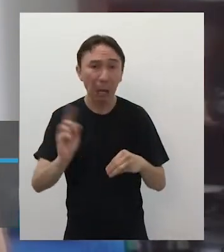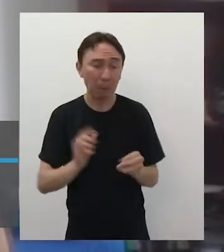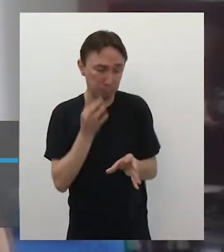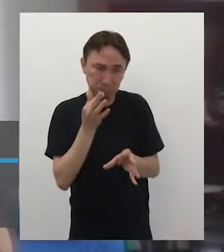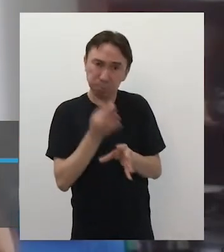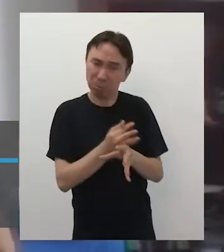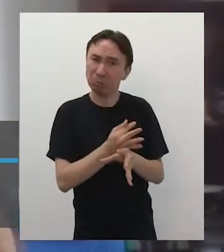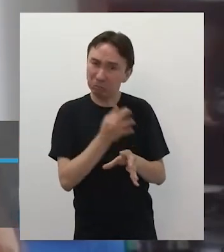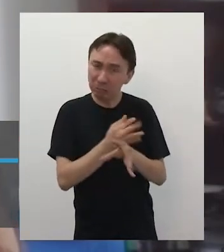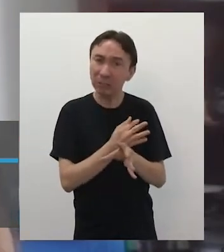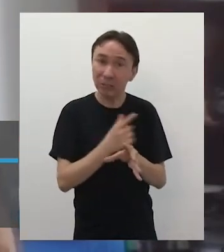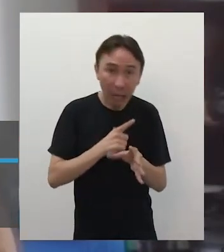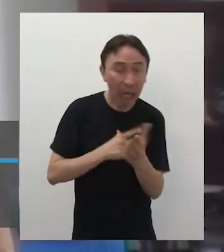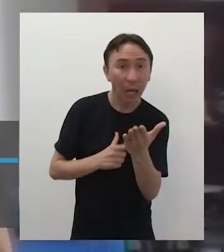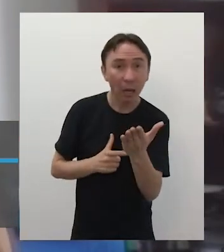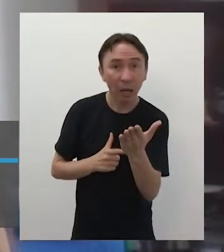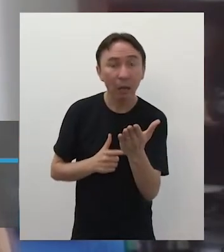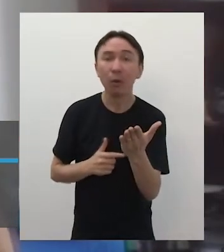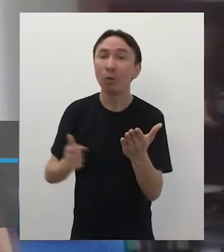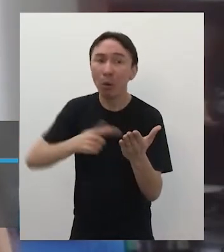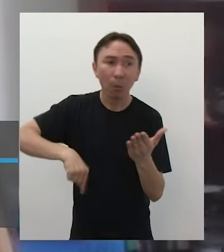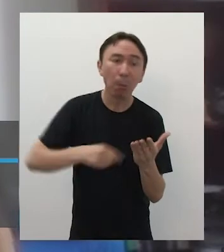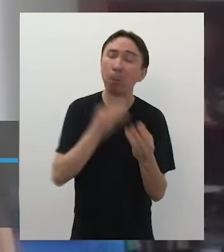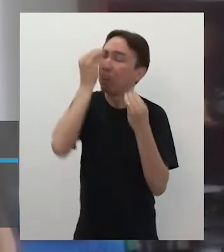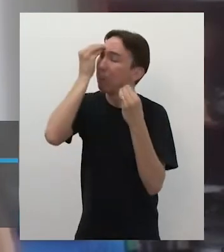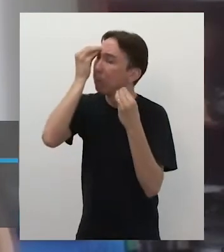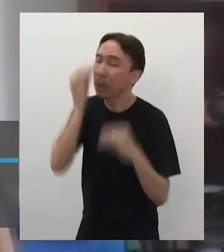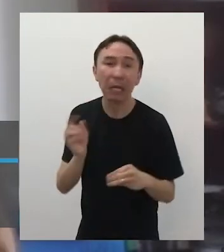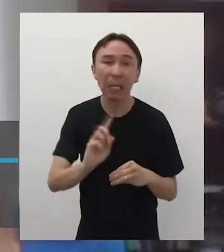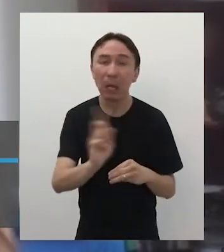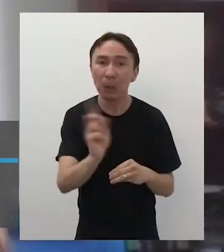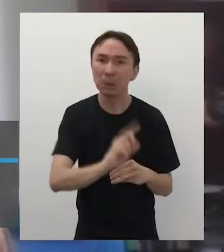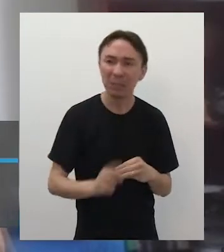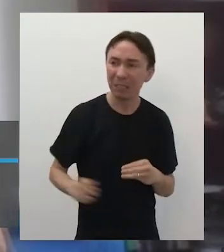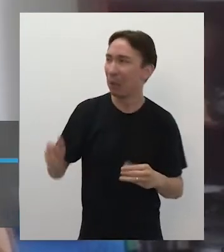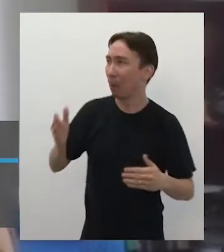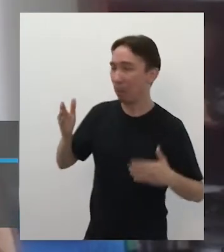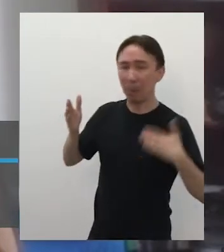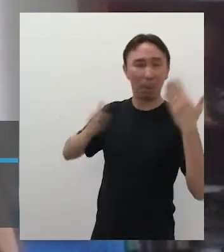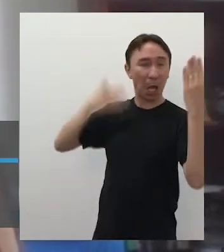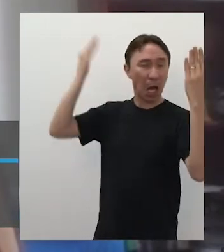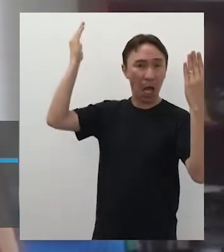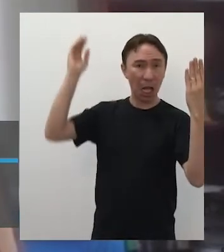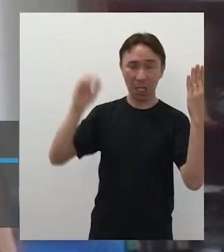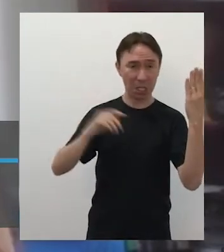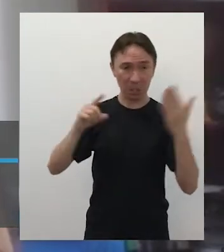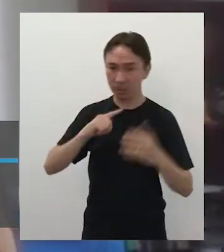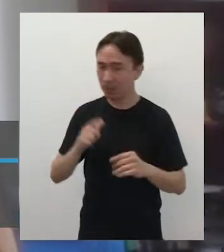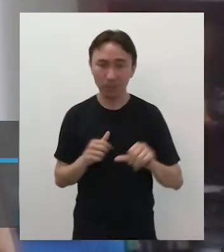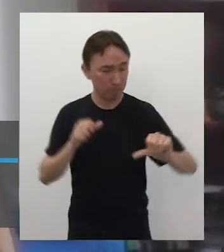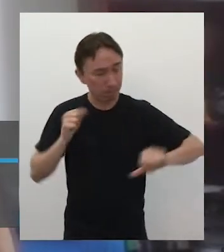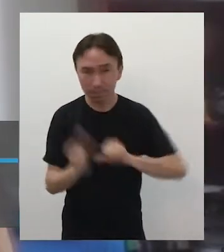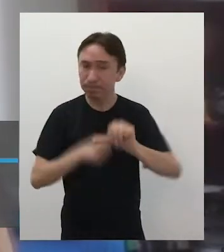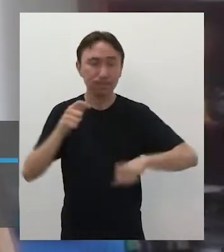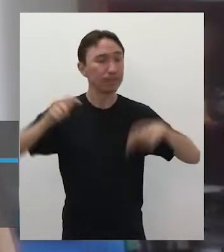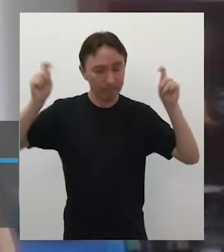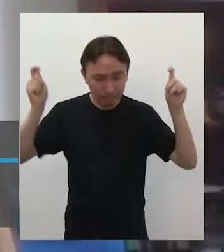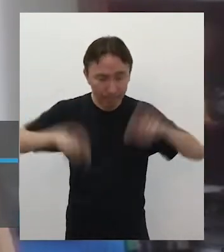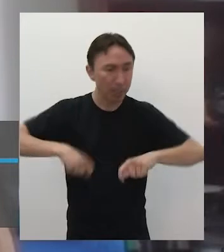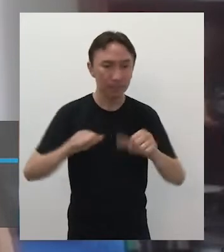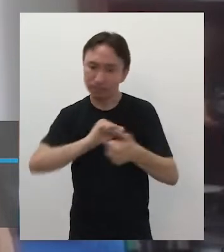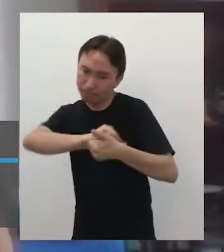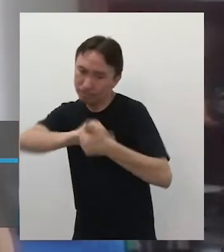nossa rotina, que mexe ali com a gente, com o que a gente estava planejando, e se a gente, por exemplo, tem a persistência,